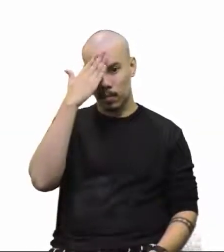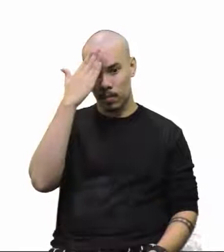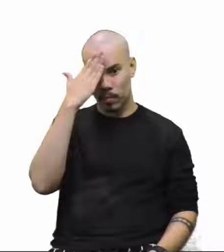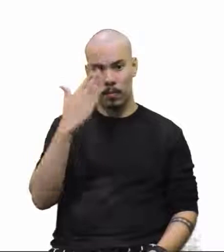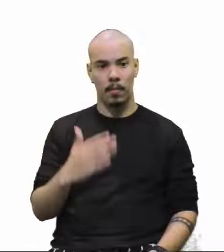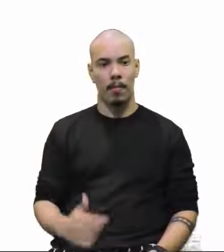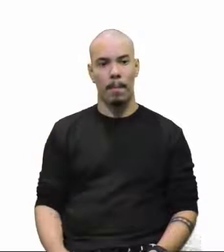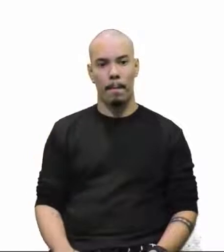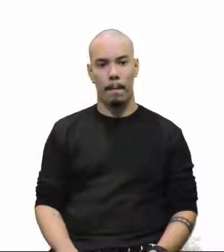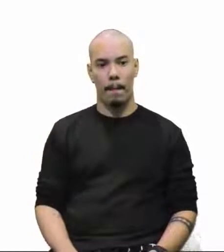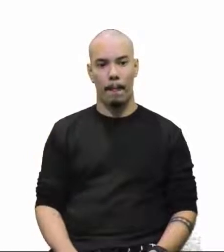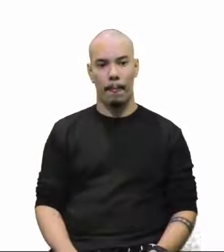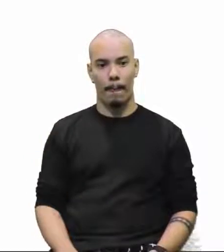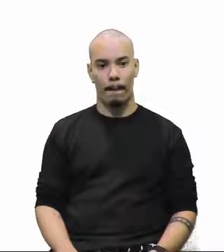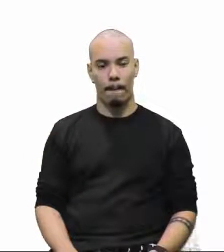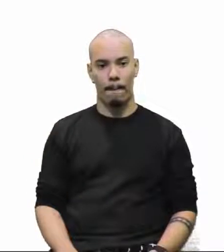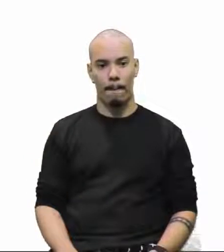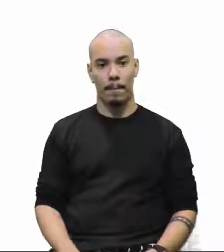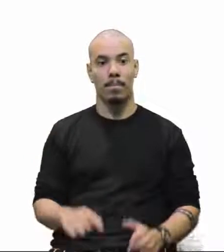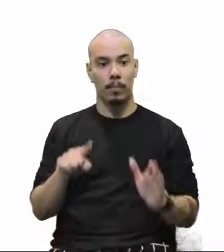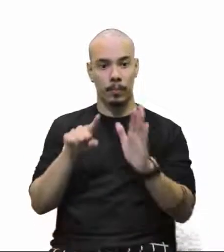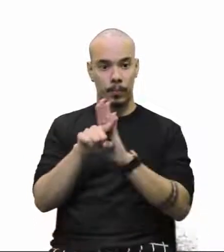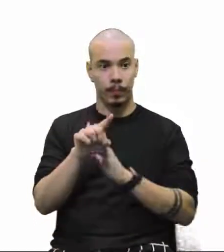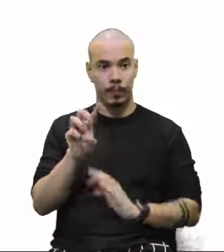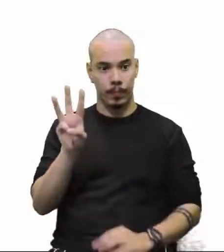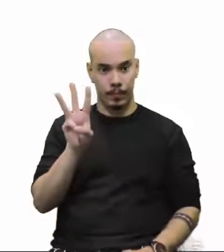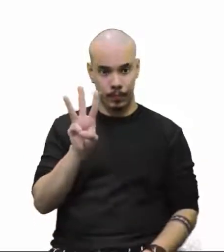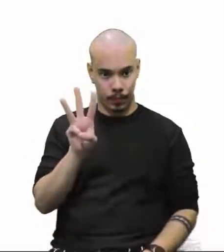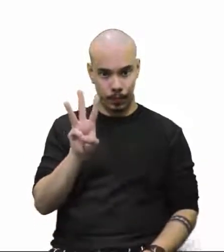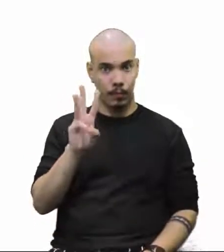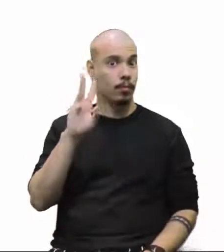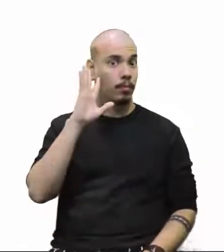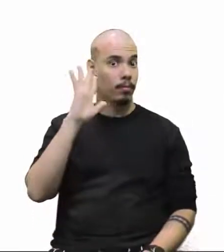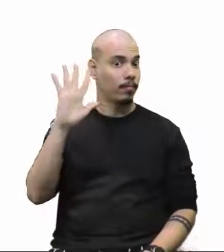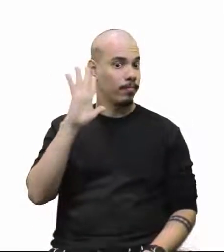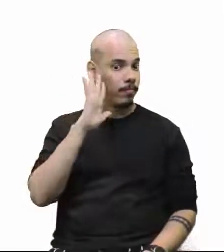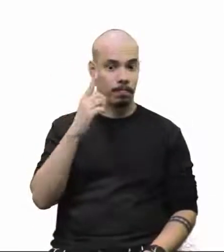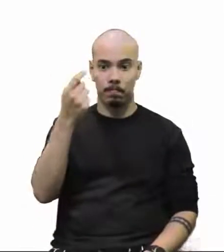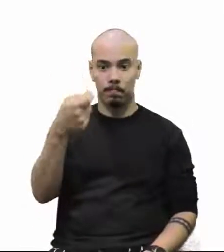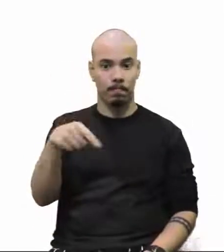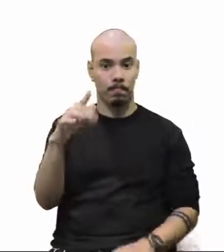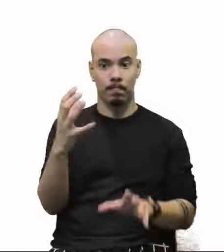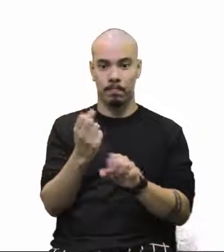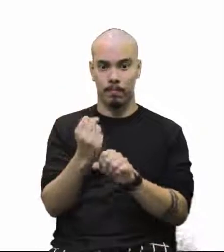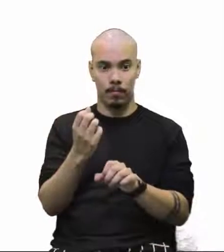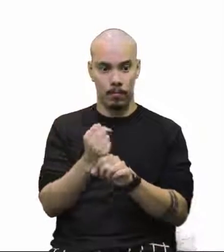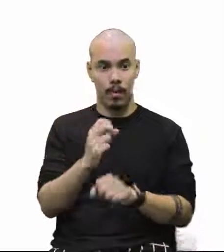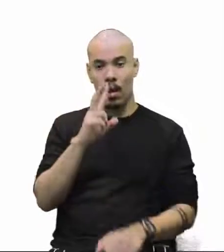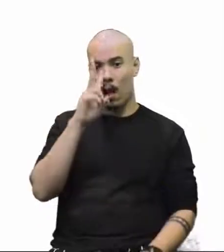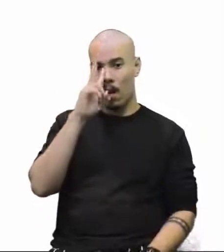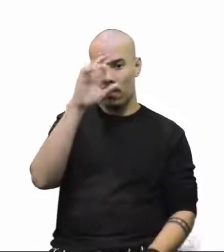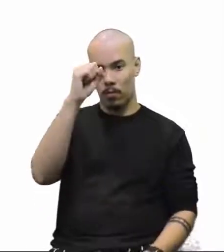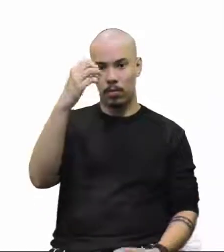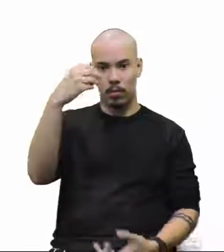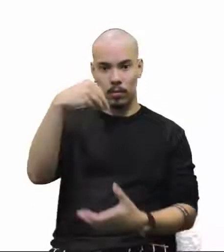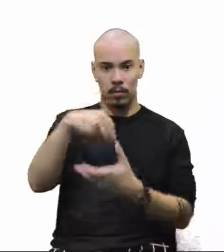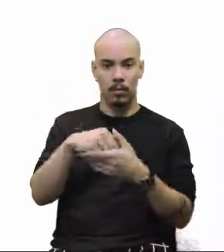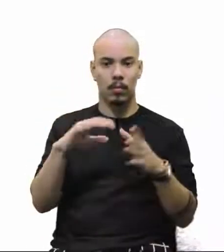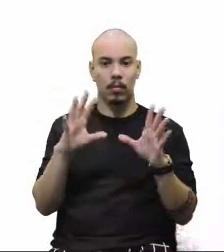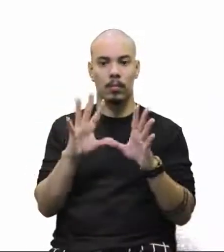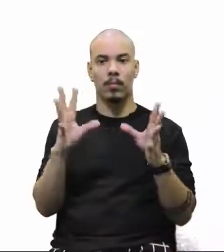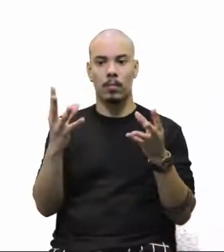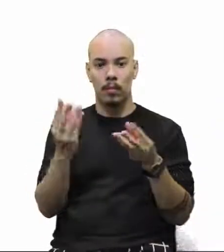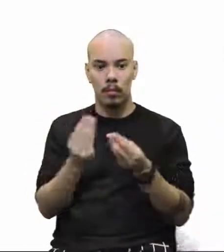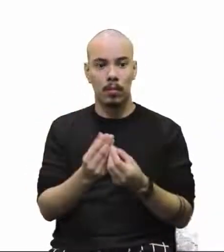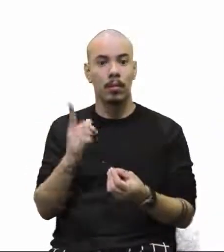Justamente. A questão 3. A questão 3 é teórica, pode ver, ó. A força que atua sobre a partícula lançada tem